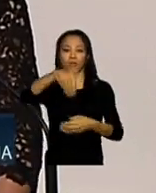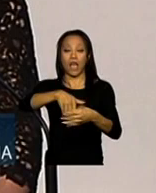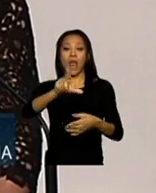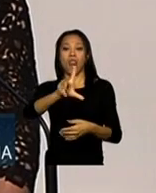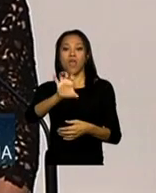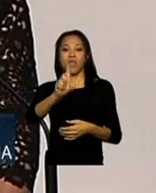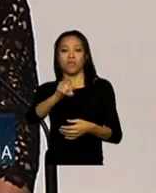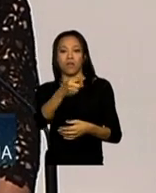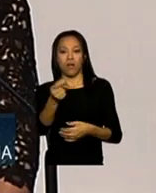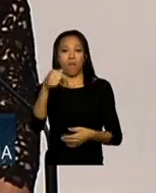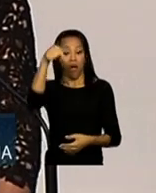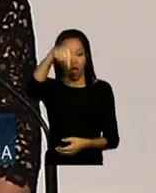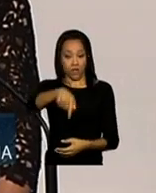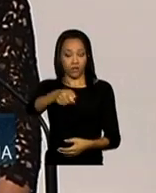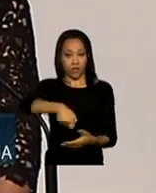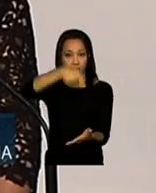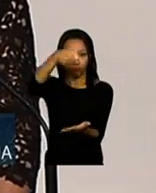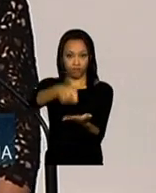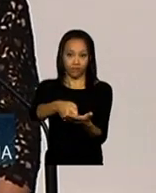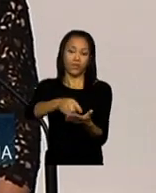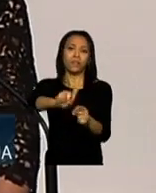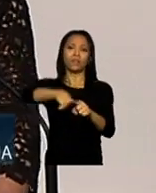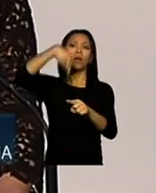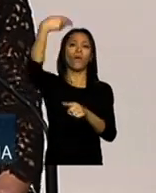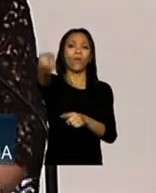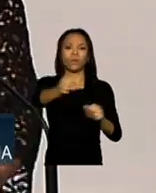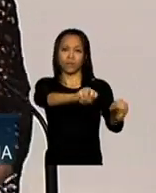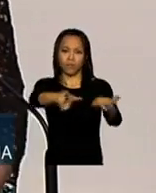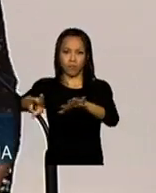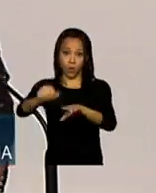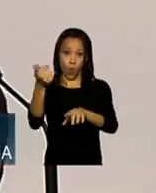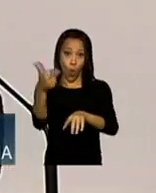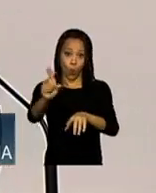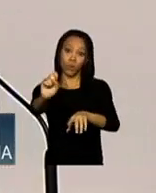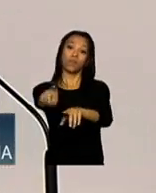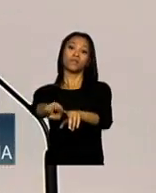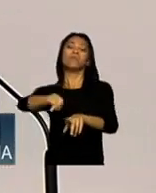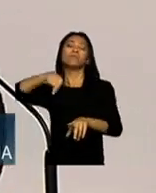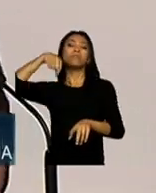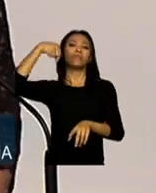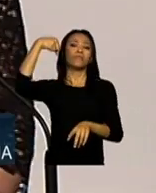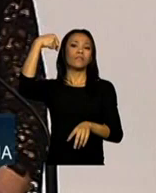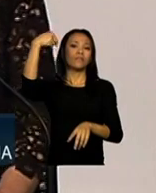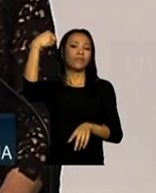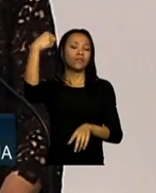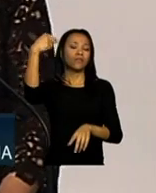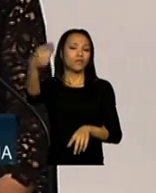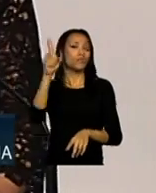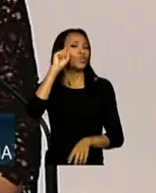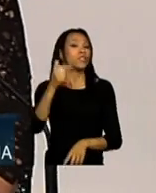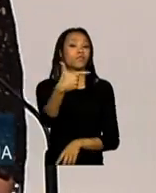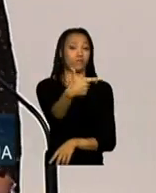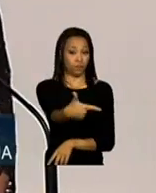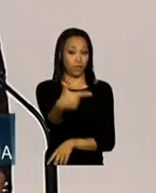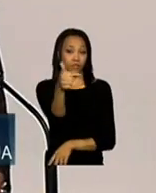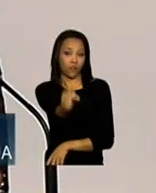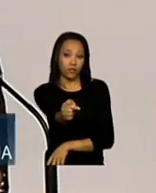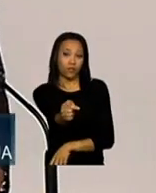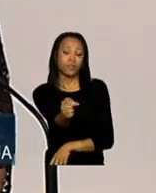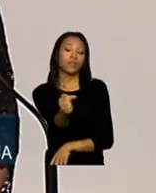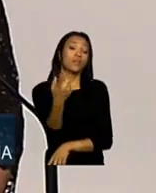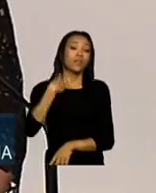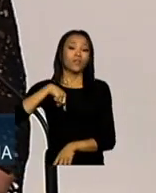ainda este ano. Um na próxima semana, outro na semana do dia 27. E